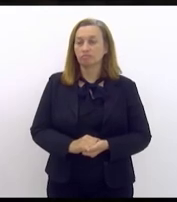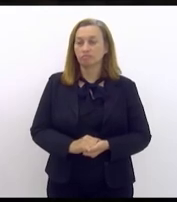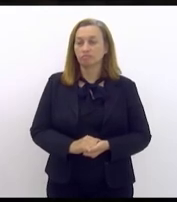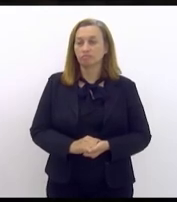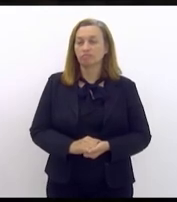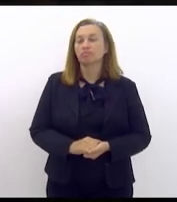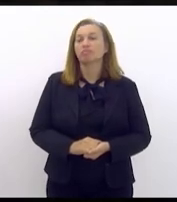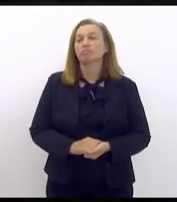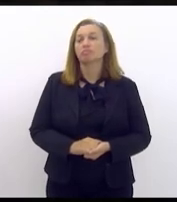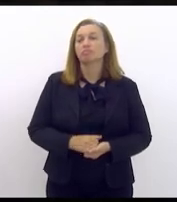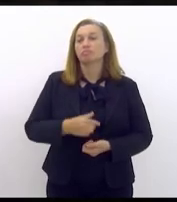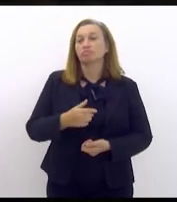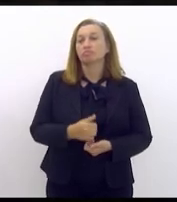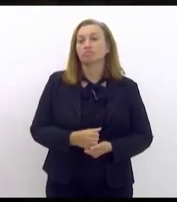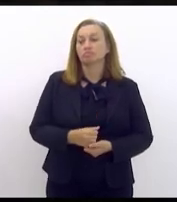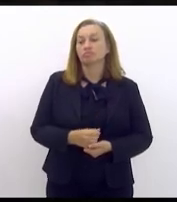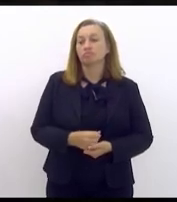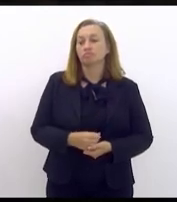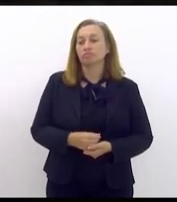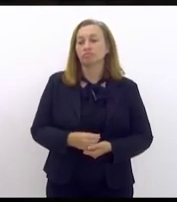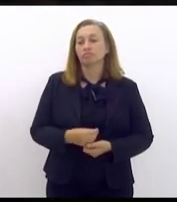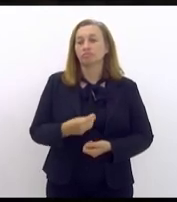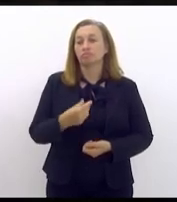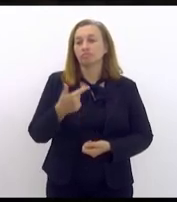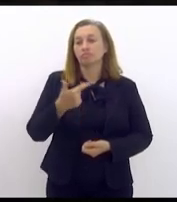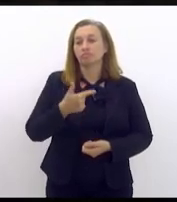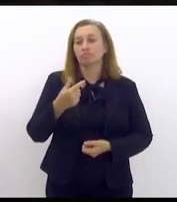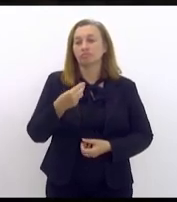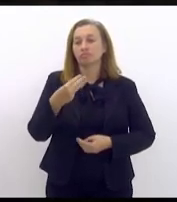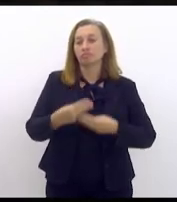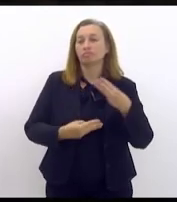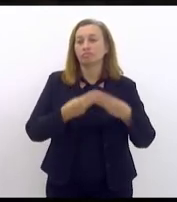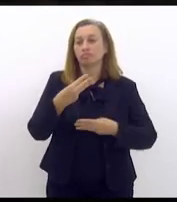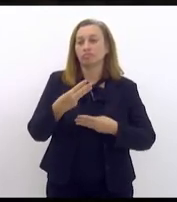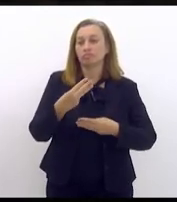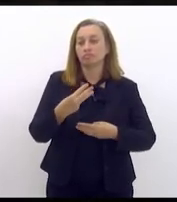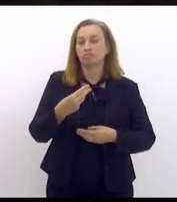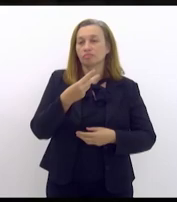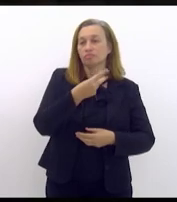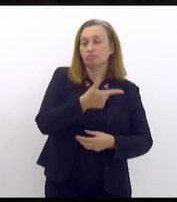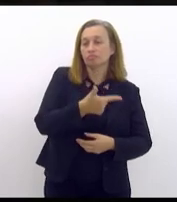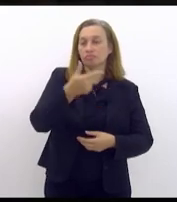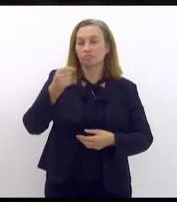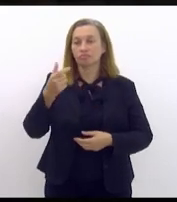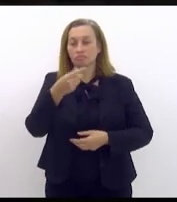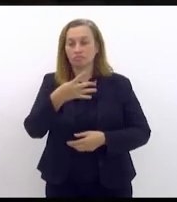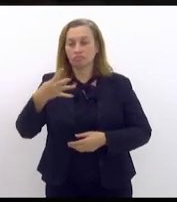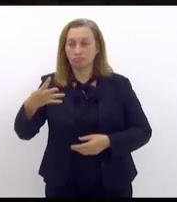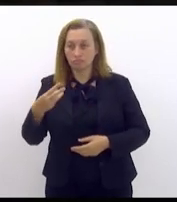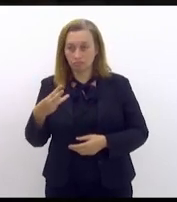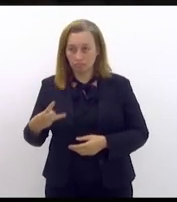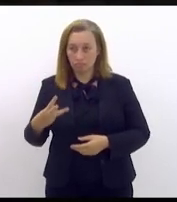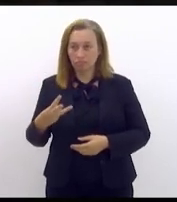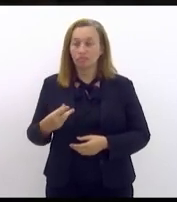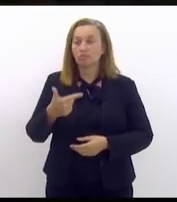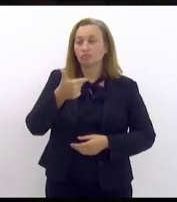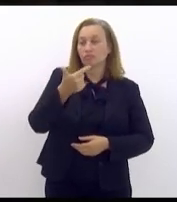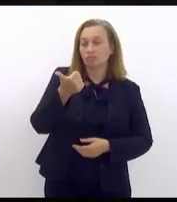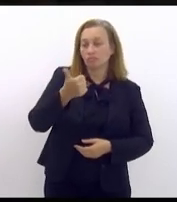de 2023, nós temos uma taxa de desempregados que varia em torno de 11,1%